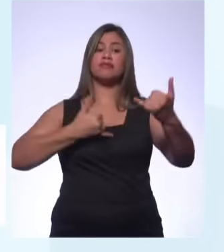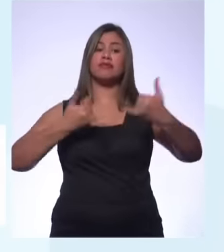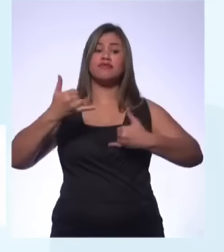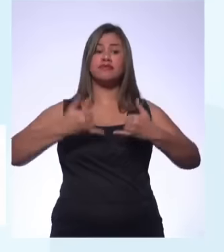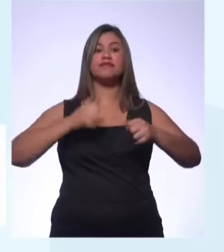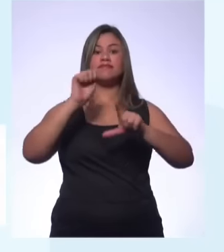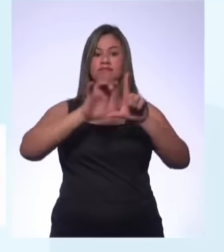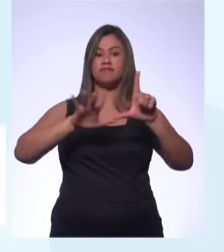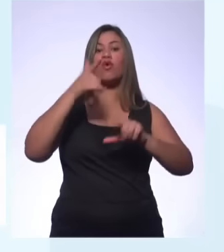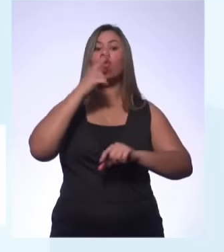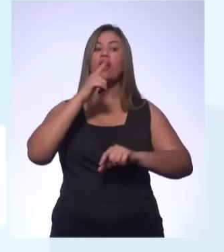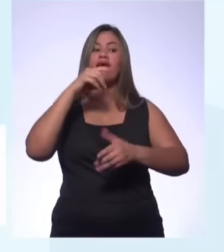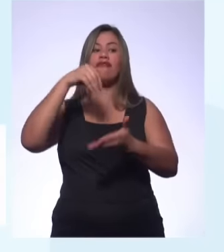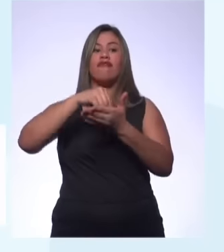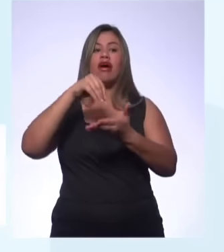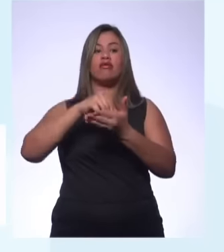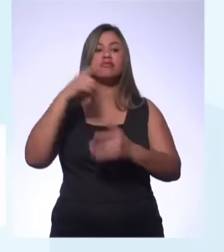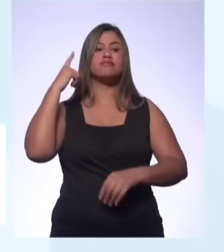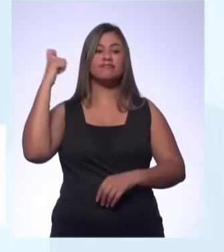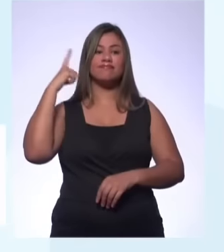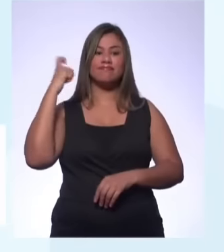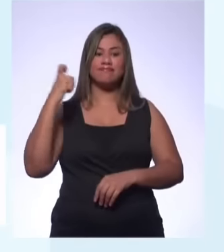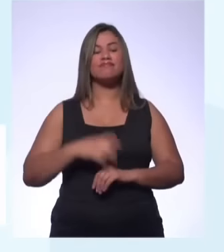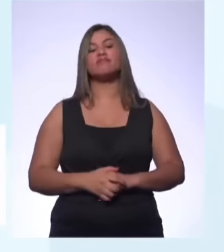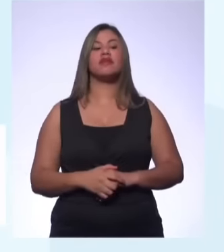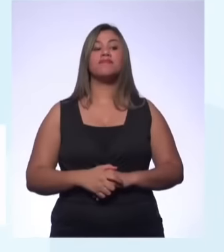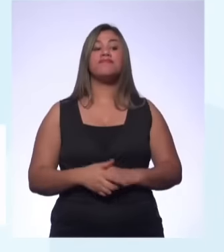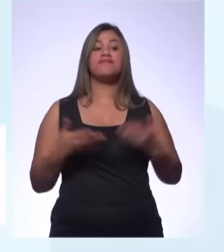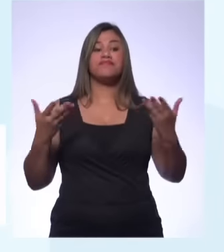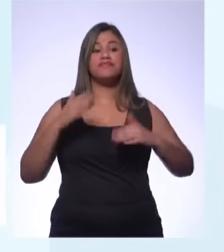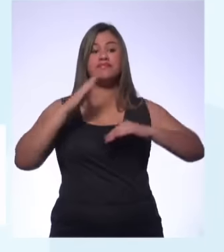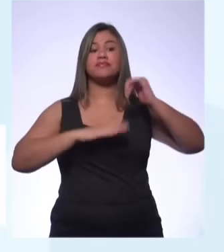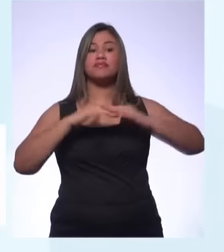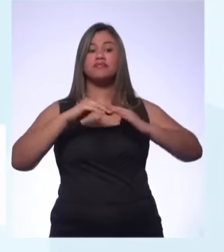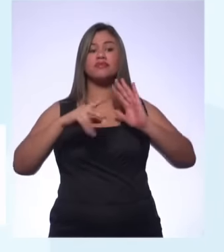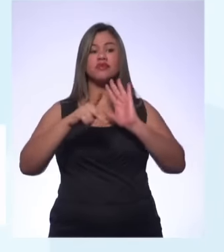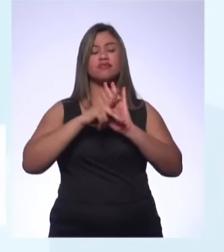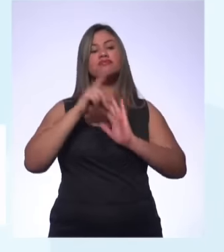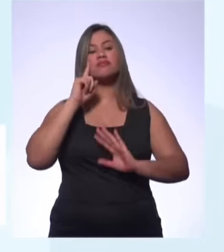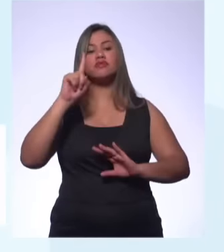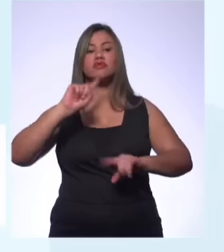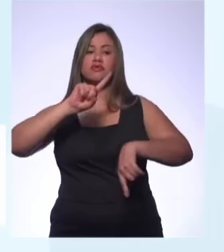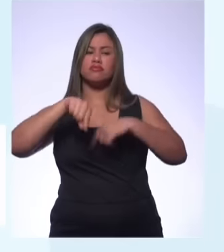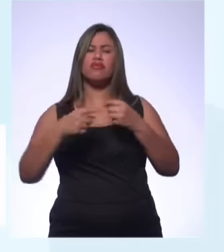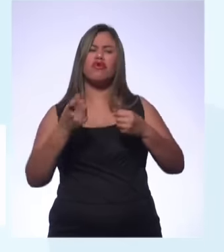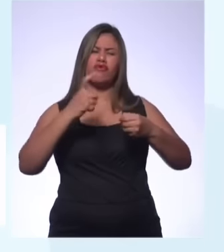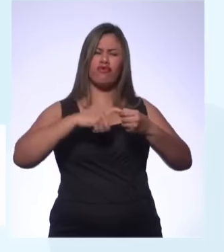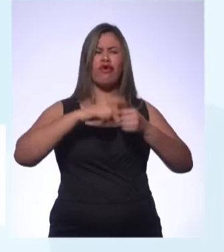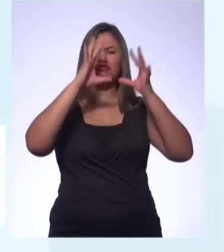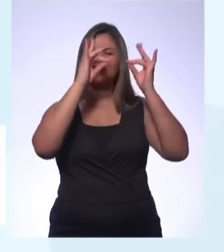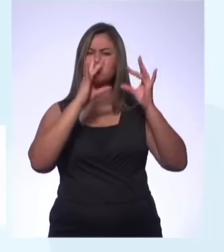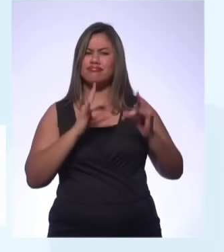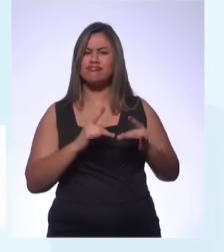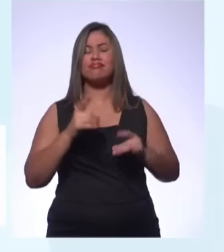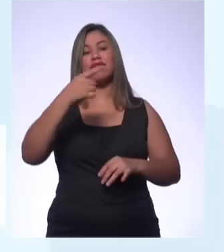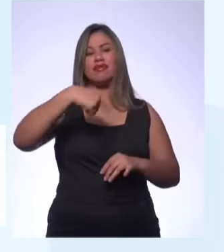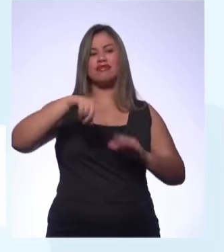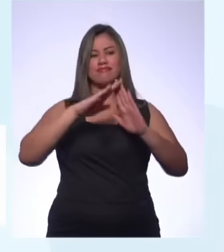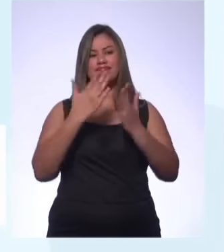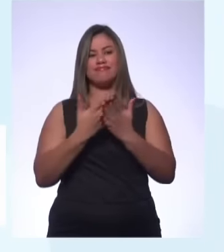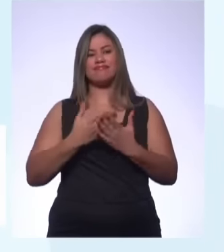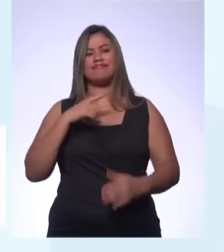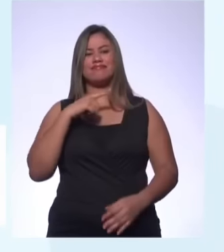lá, então? Vamos ler, então, a habilidade do dia. Qualquer coisa a gente volta um pouquinho. Nós estamos em uma sala de